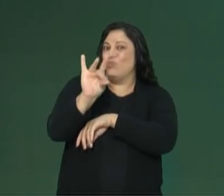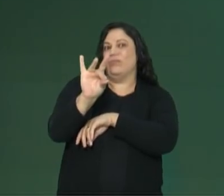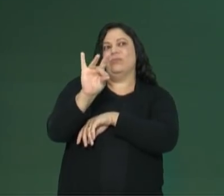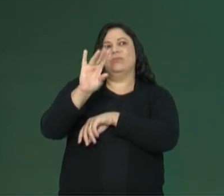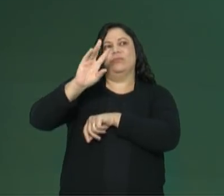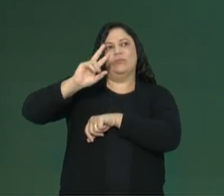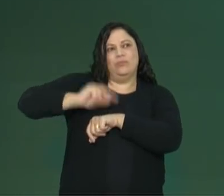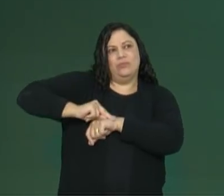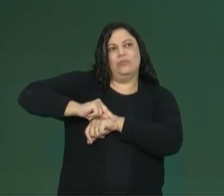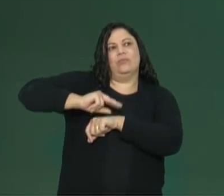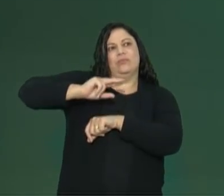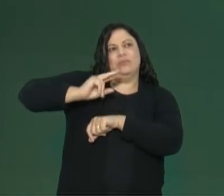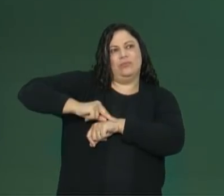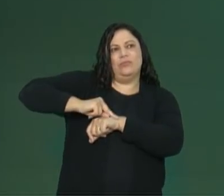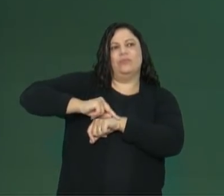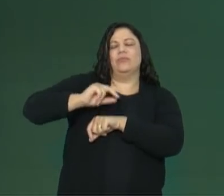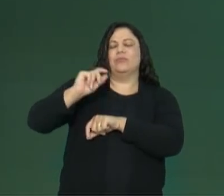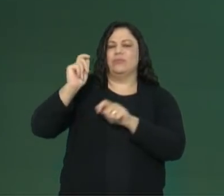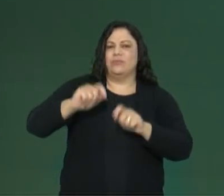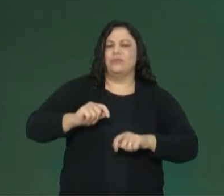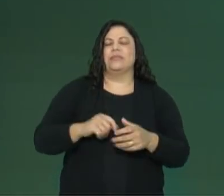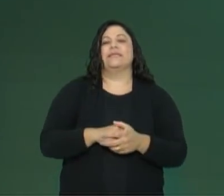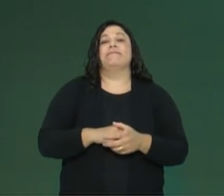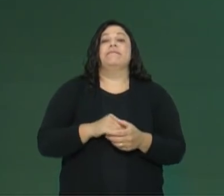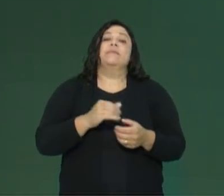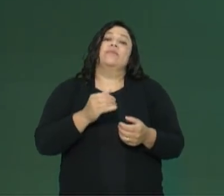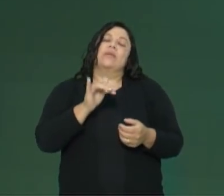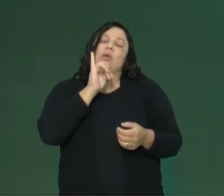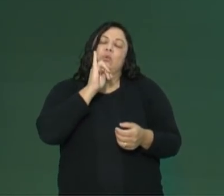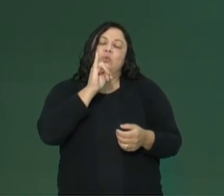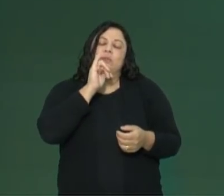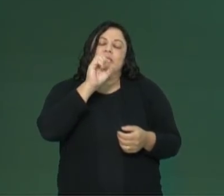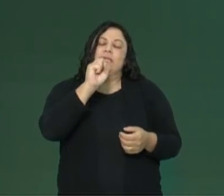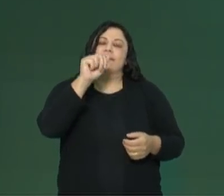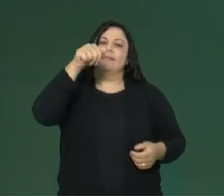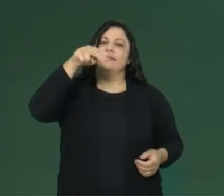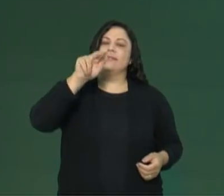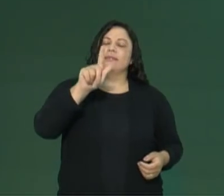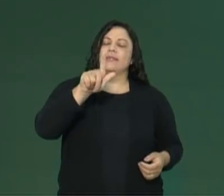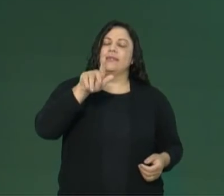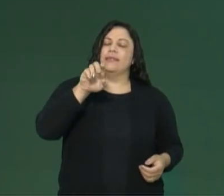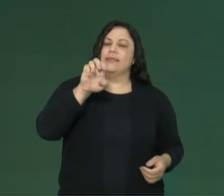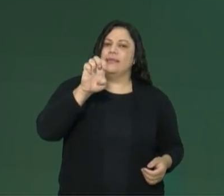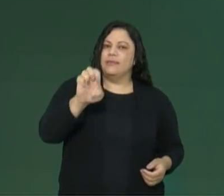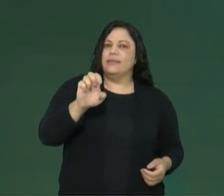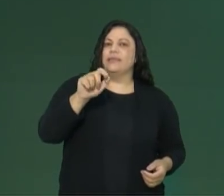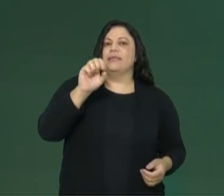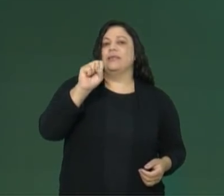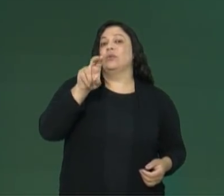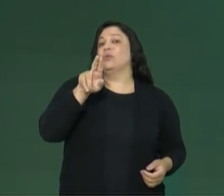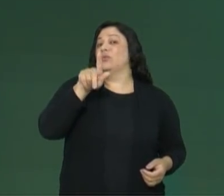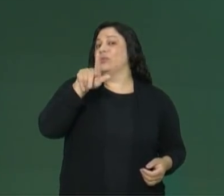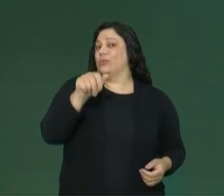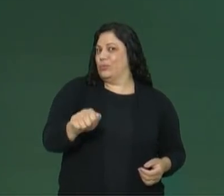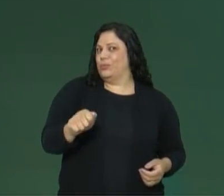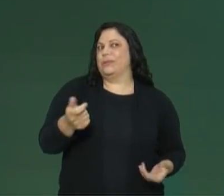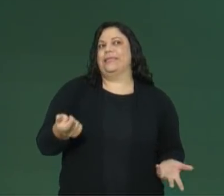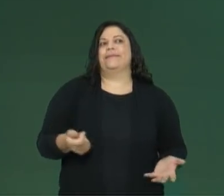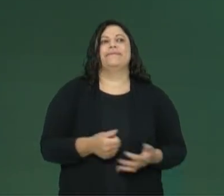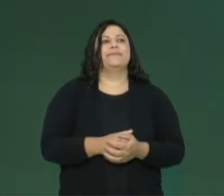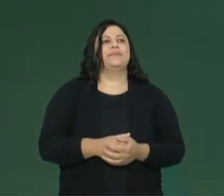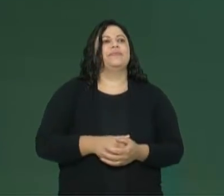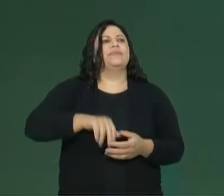atrofiado, alguns exemplos de sanguessugas que se reproduzem uma vez somente na vida. E os poliquetos